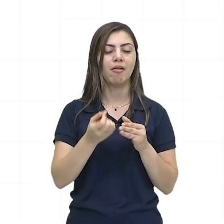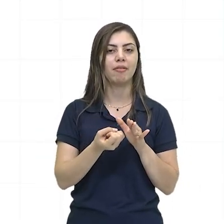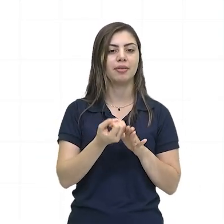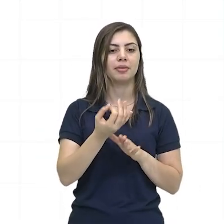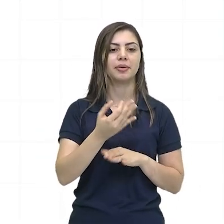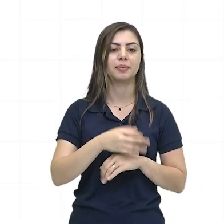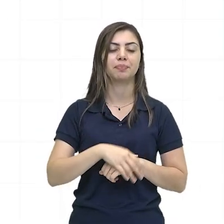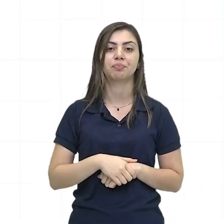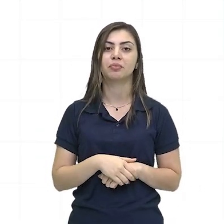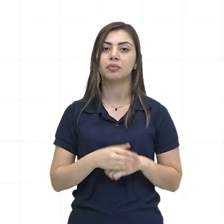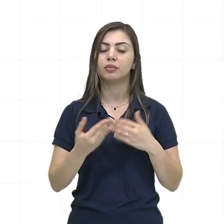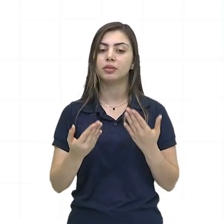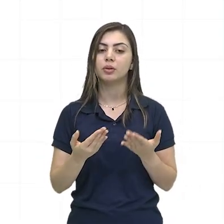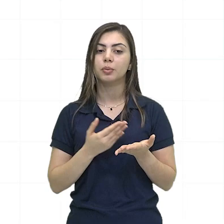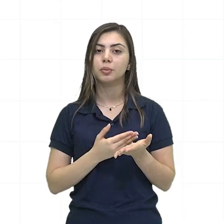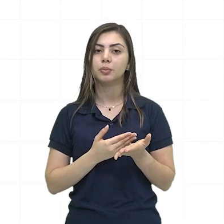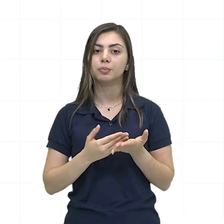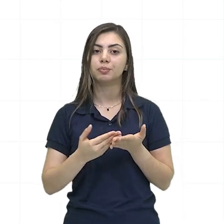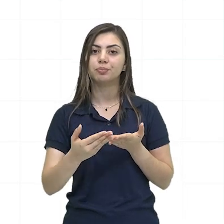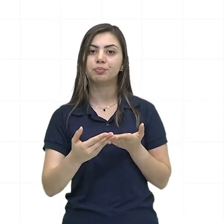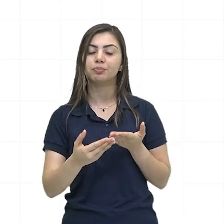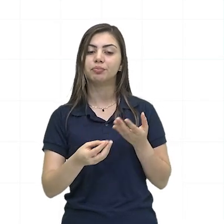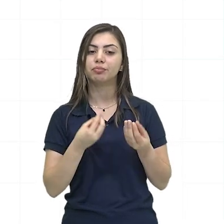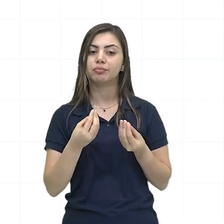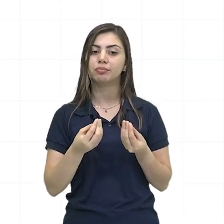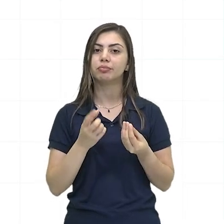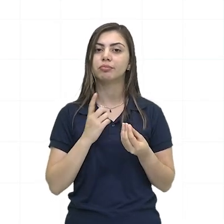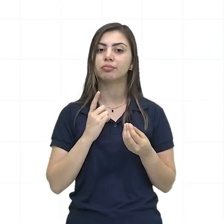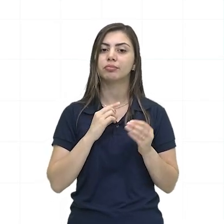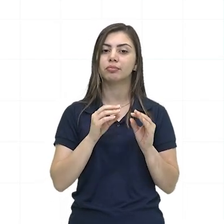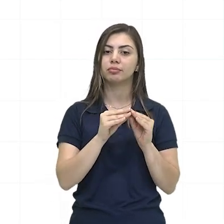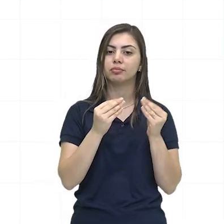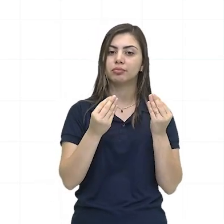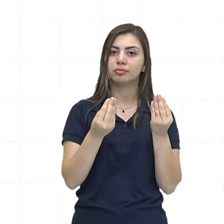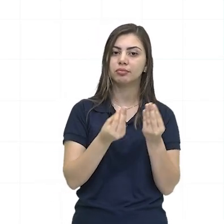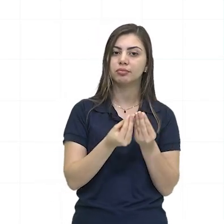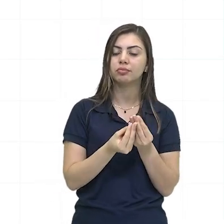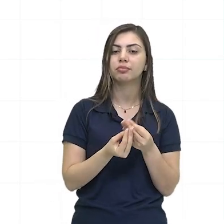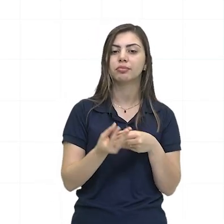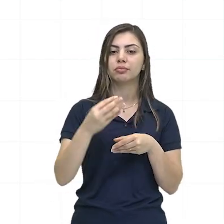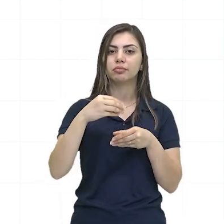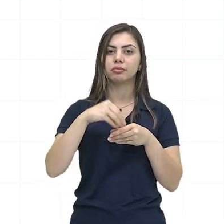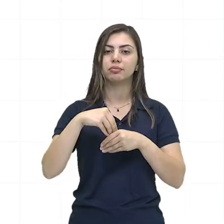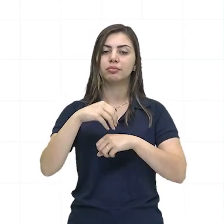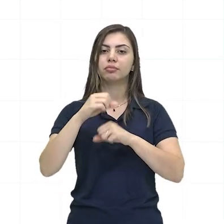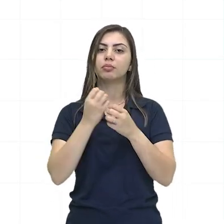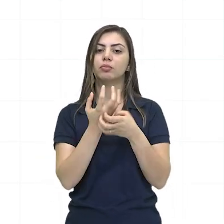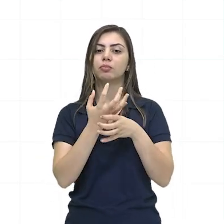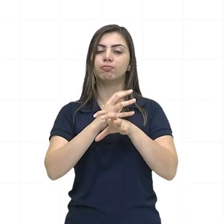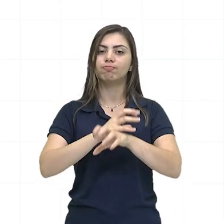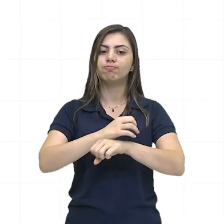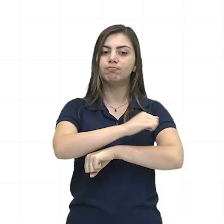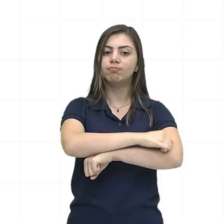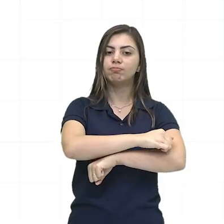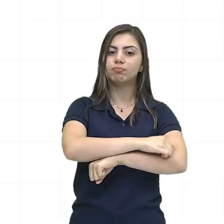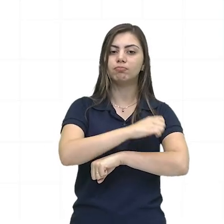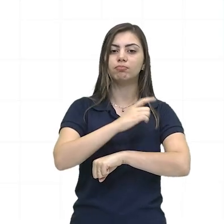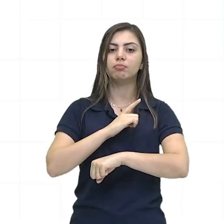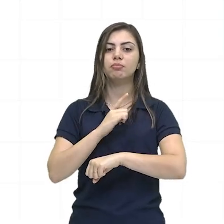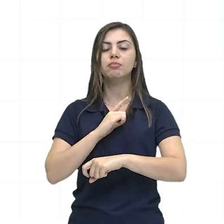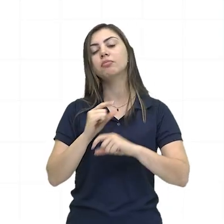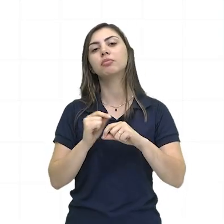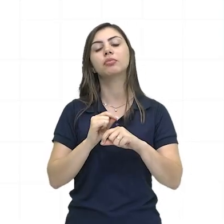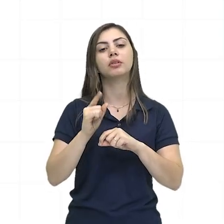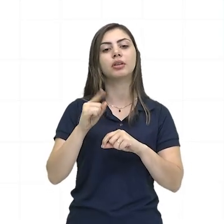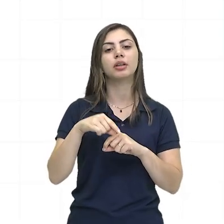né? A gente falou aí um pouquinho da composição do osso, né, que tem na sua estrutura o tecido e a